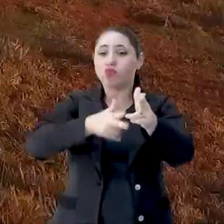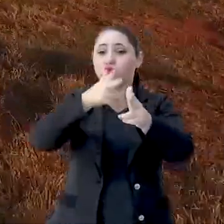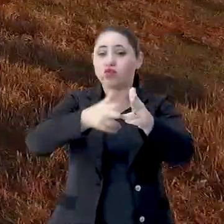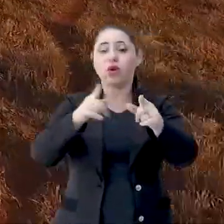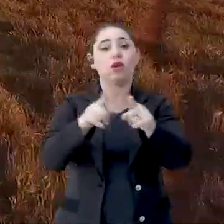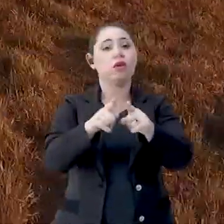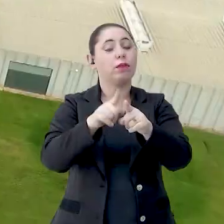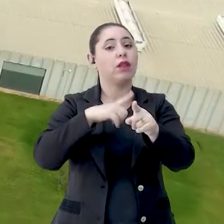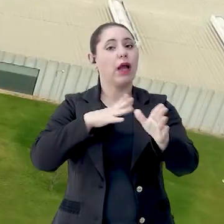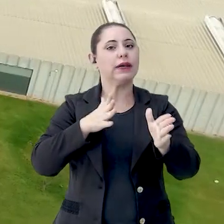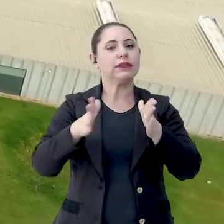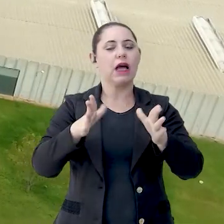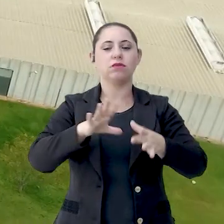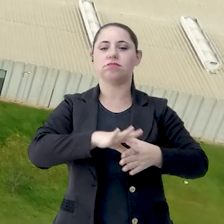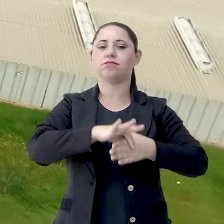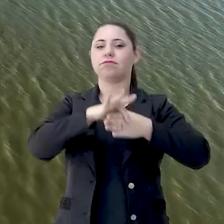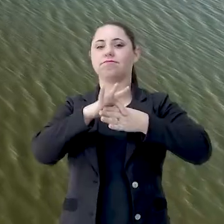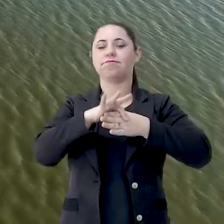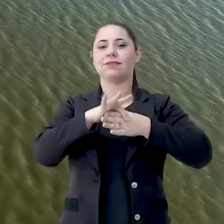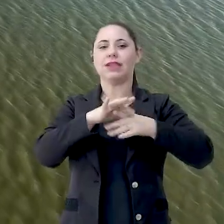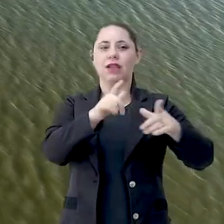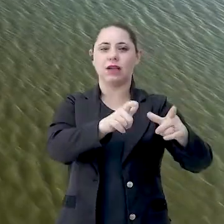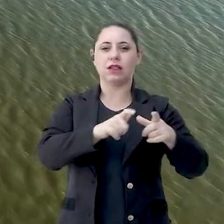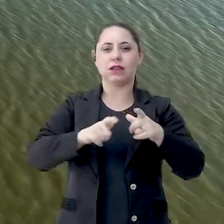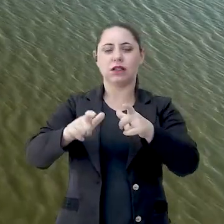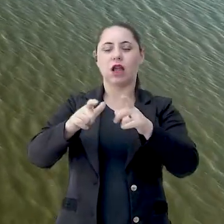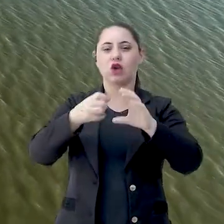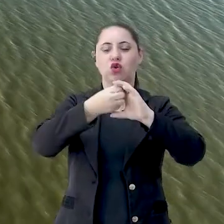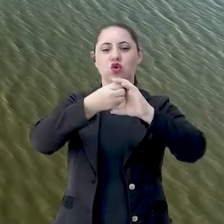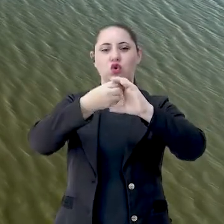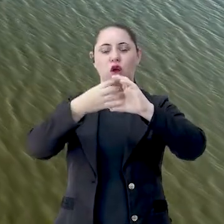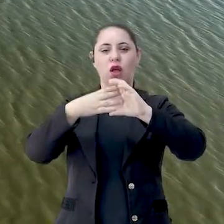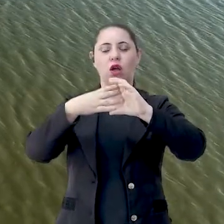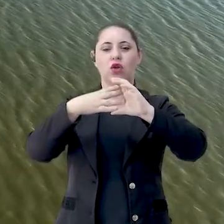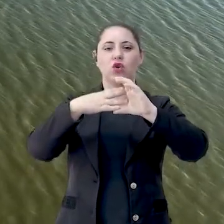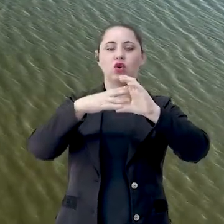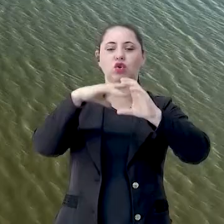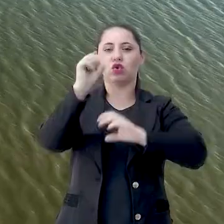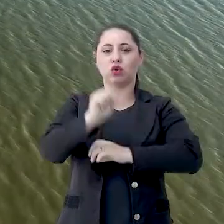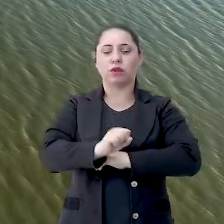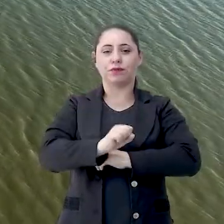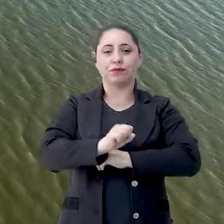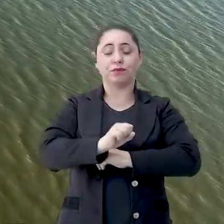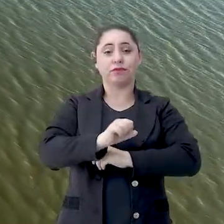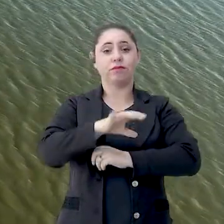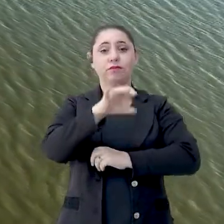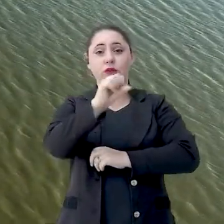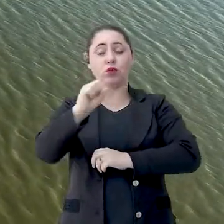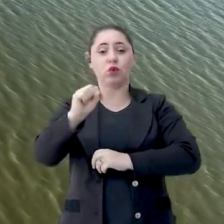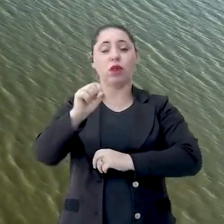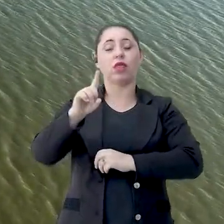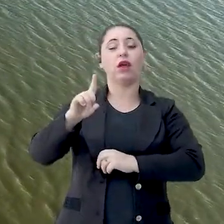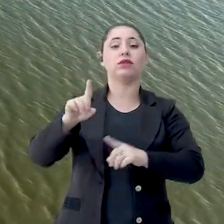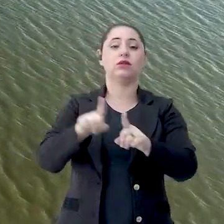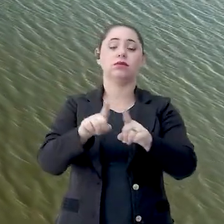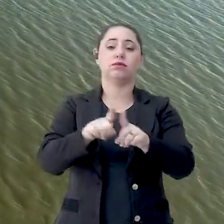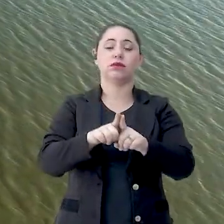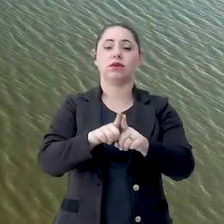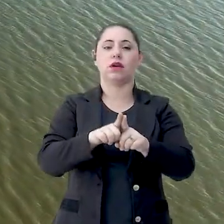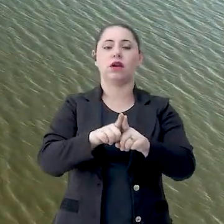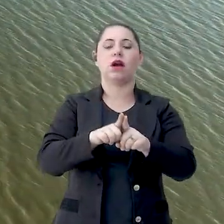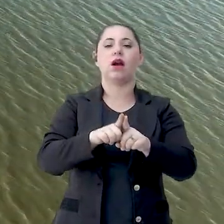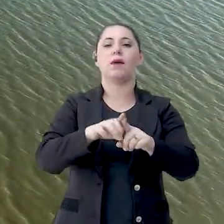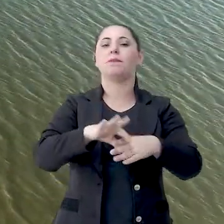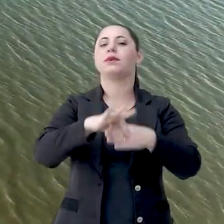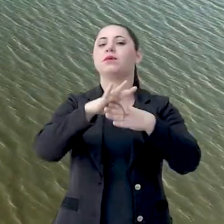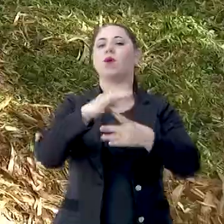a pecuária, a indústria e o turismo. Devido à disposição de energia, água, matéria-prima e